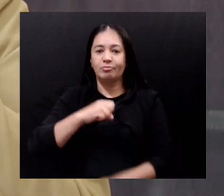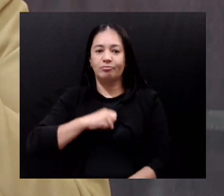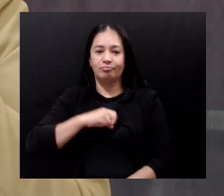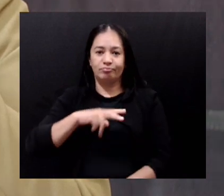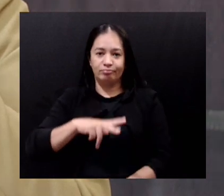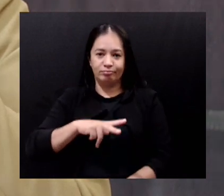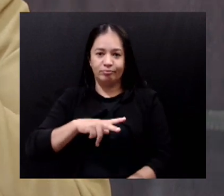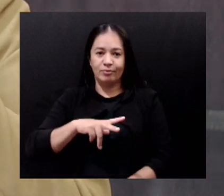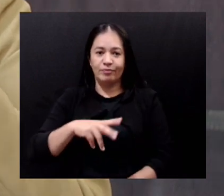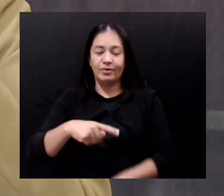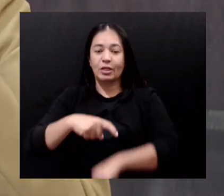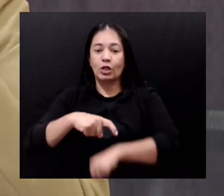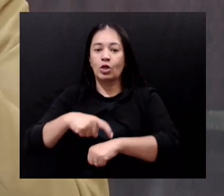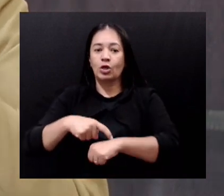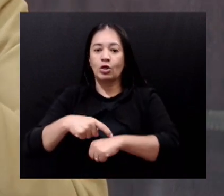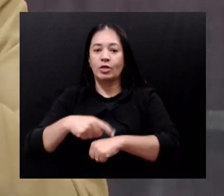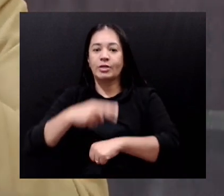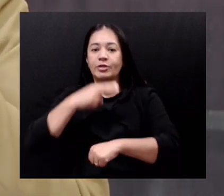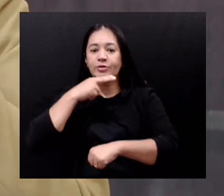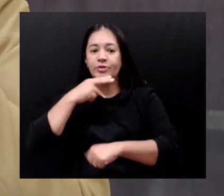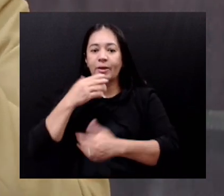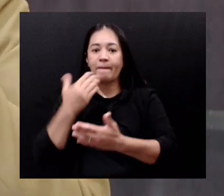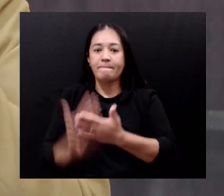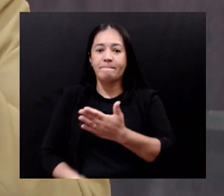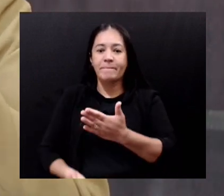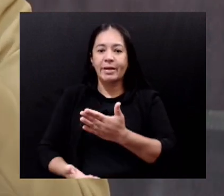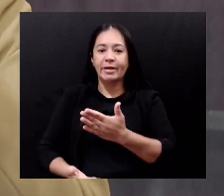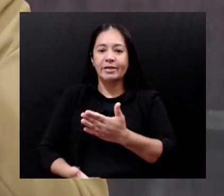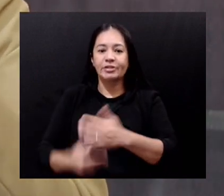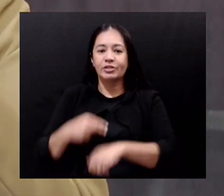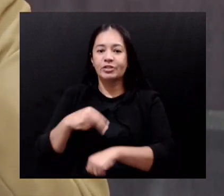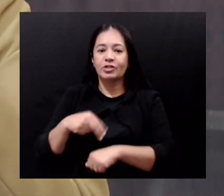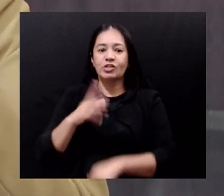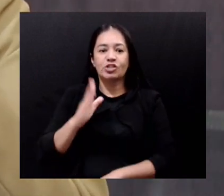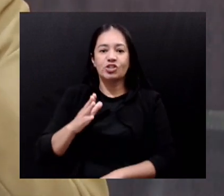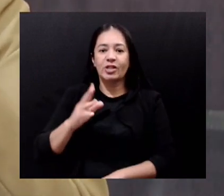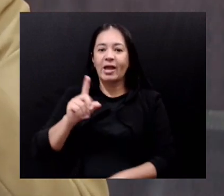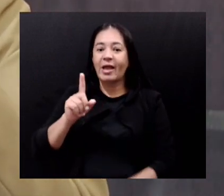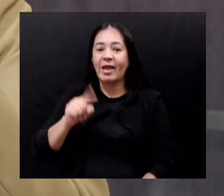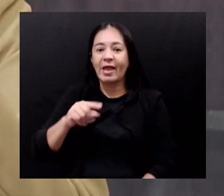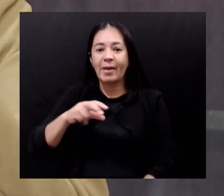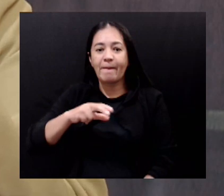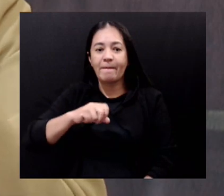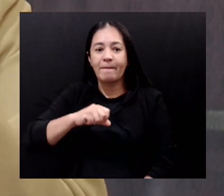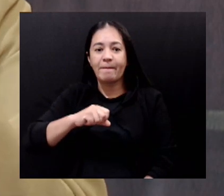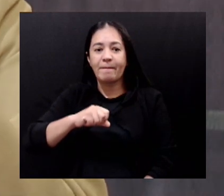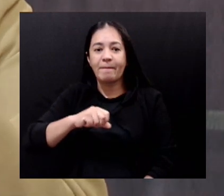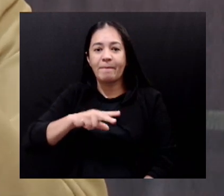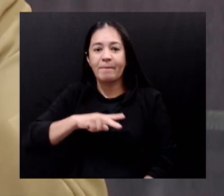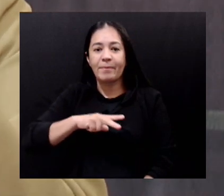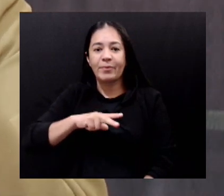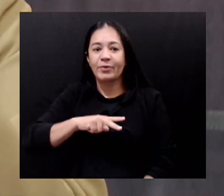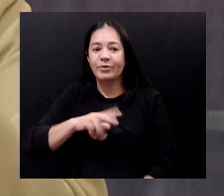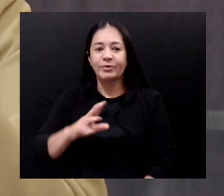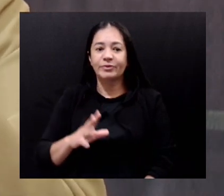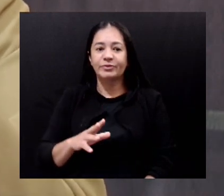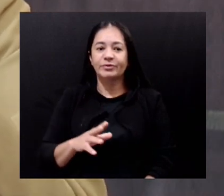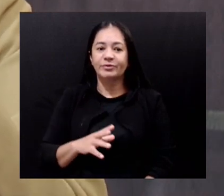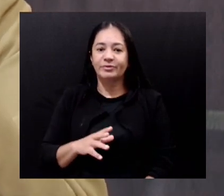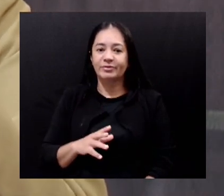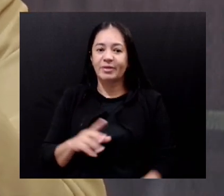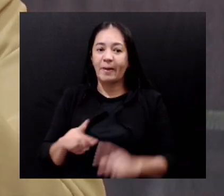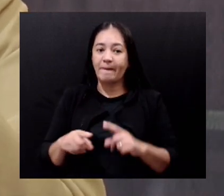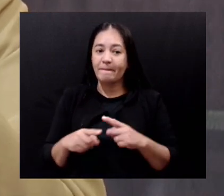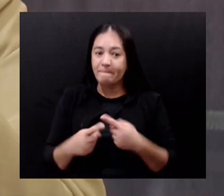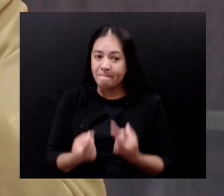pede a nacionalidade, ele já é português. Então, o bisneto, ele apesar de ser bisneto de português, mas